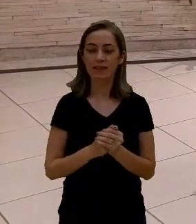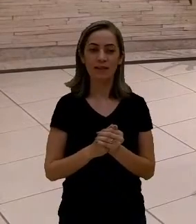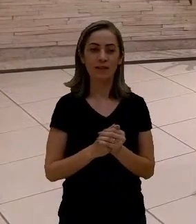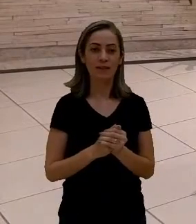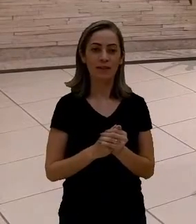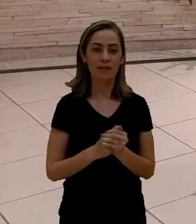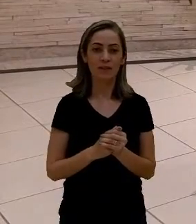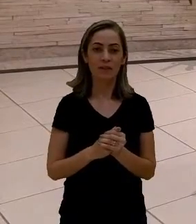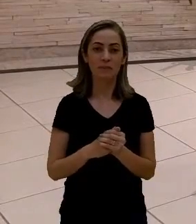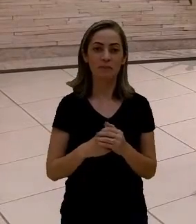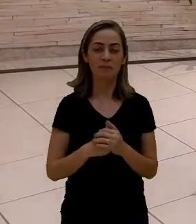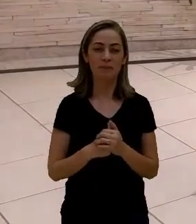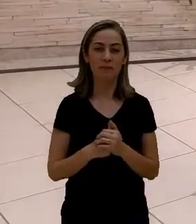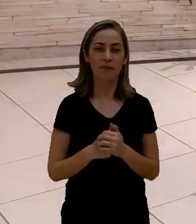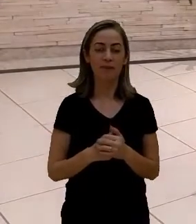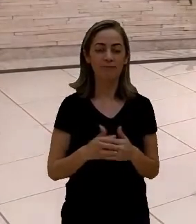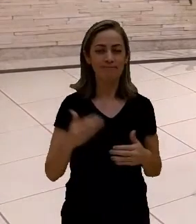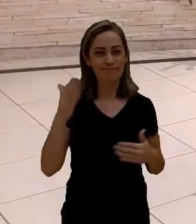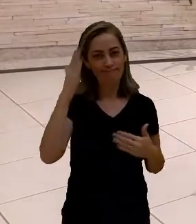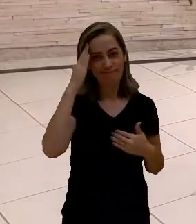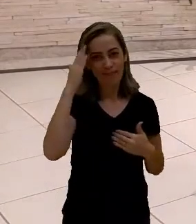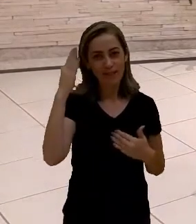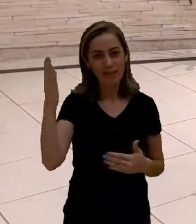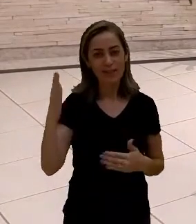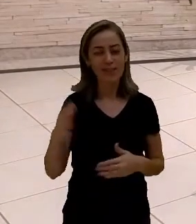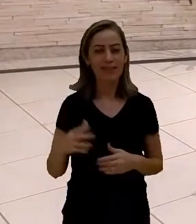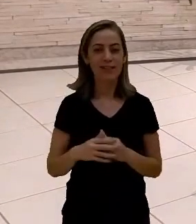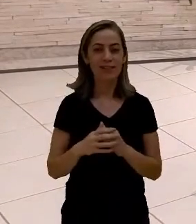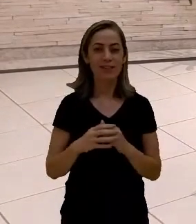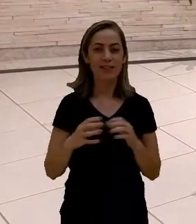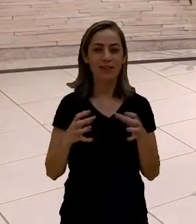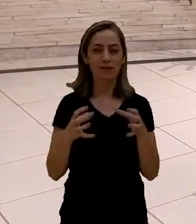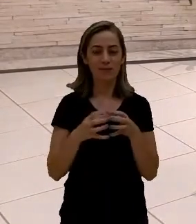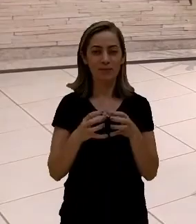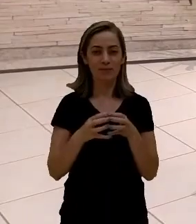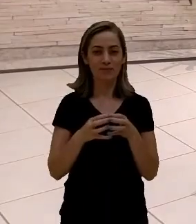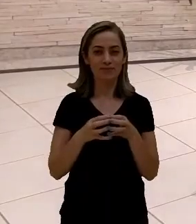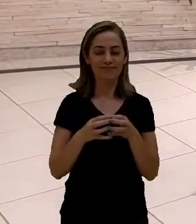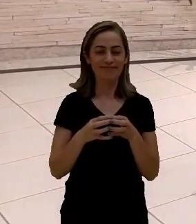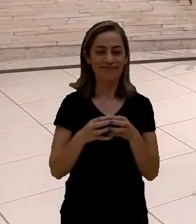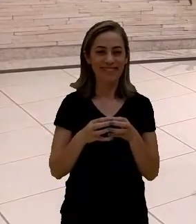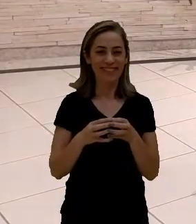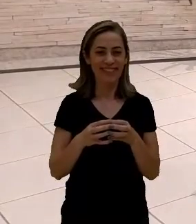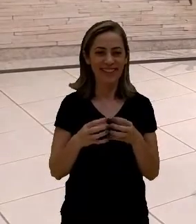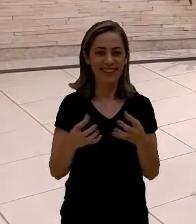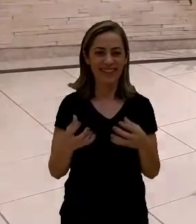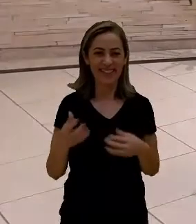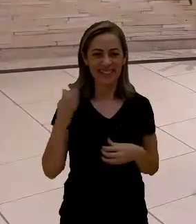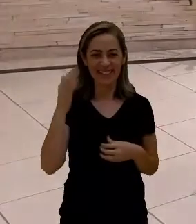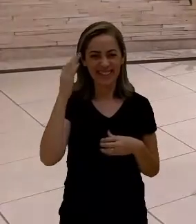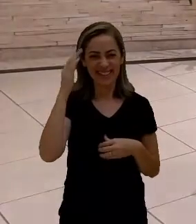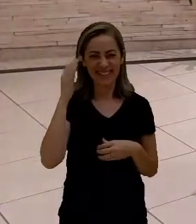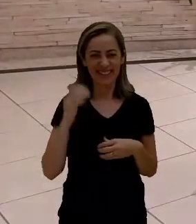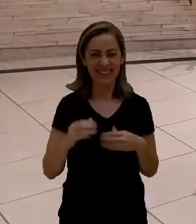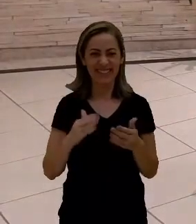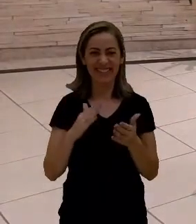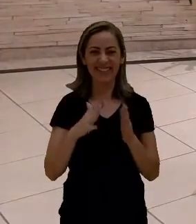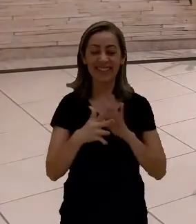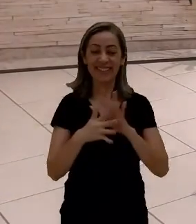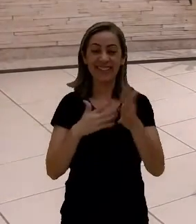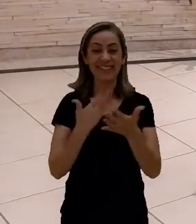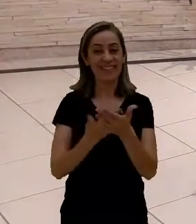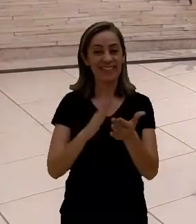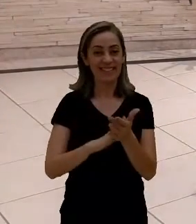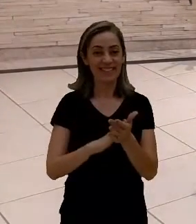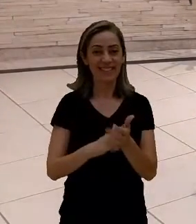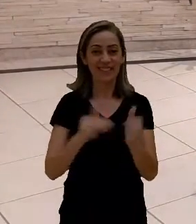proveitosa para todo mundo quero agradecer também a minha equipe agradecer a Maria Ana que está fazendo a tradução em libras e passar aqui alguns recados